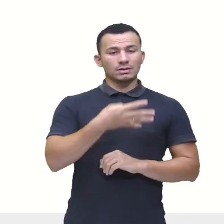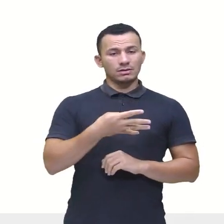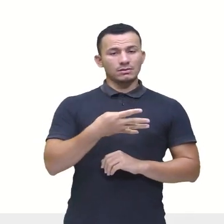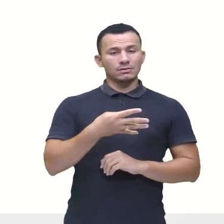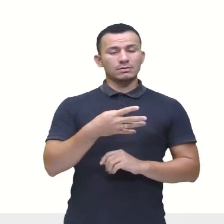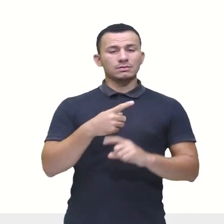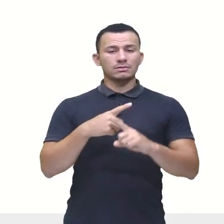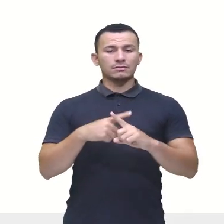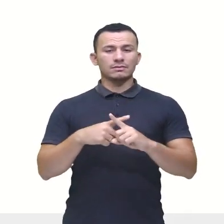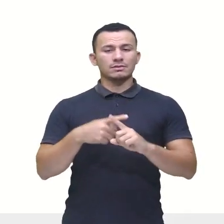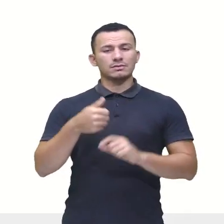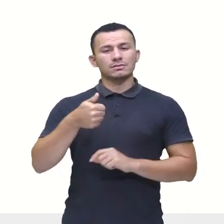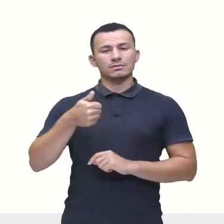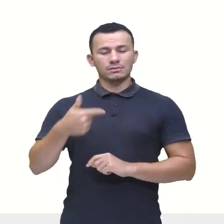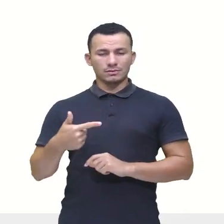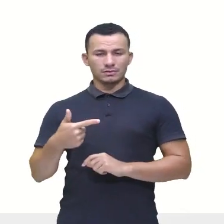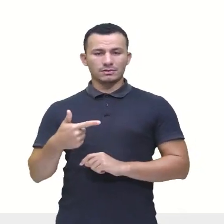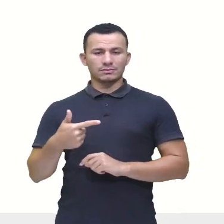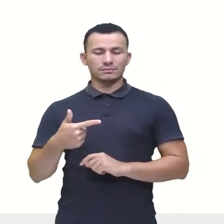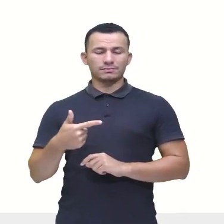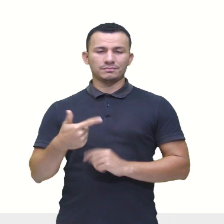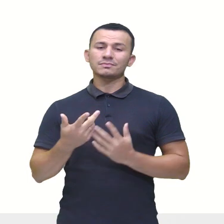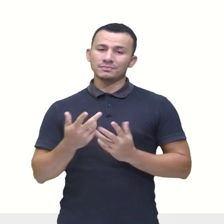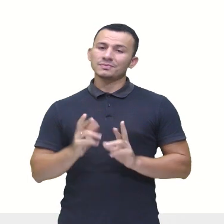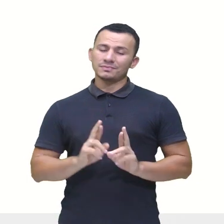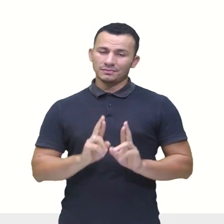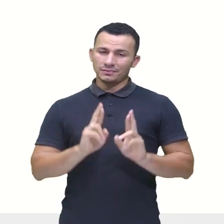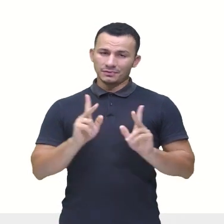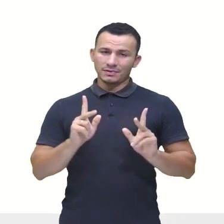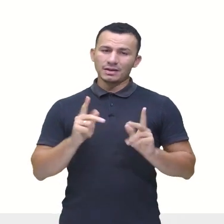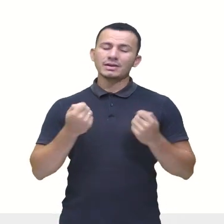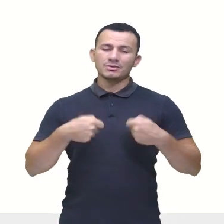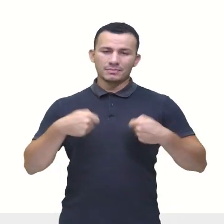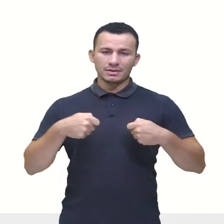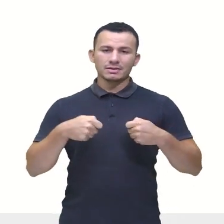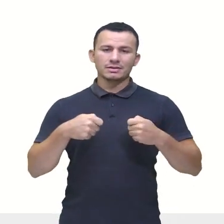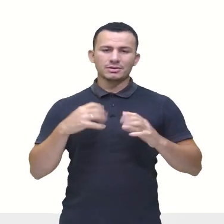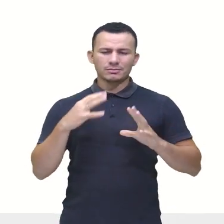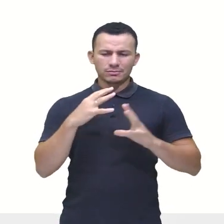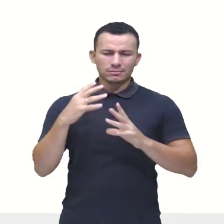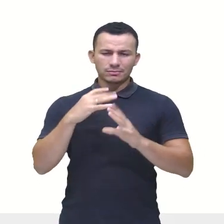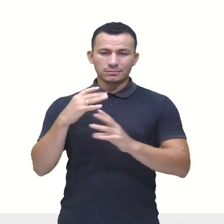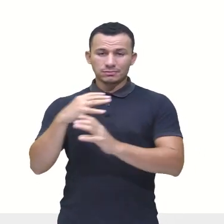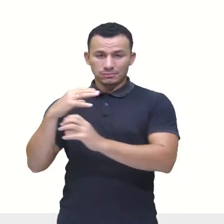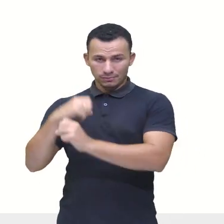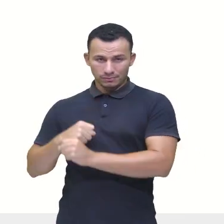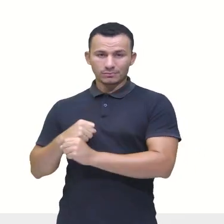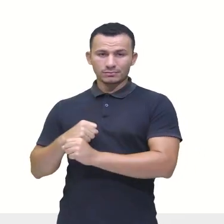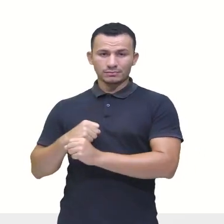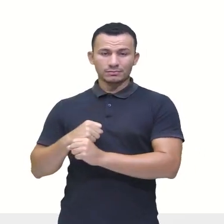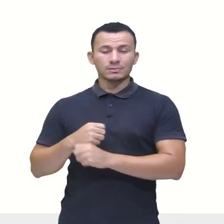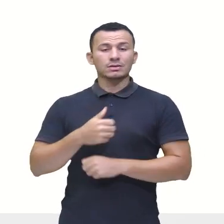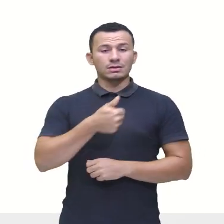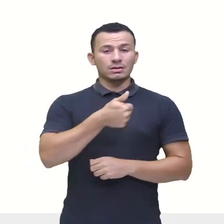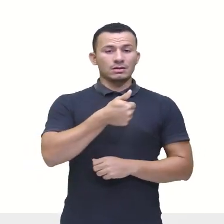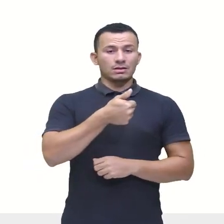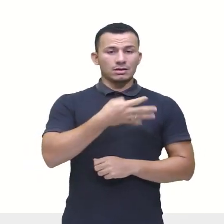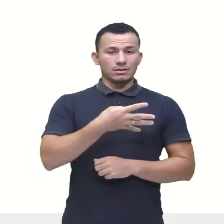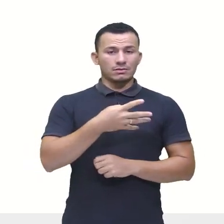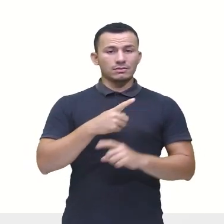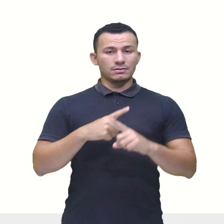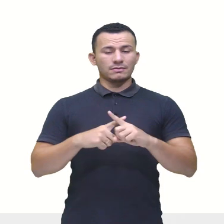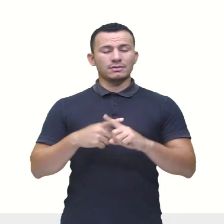vezes 12. Aí, nesse caso, você vai ter que fazer o processo de contas, tá bom? Olha aí, 14 vezes